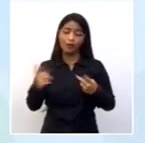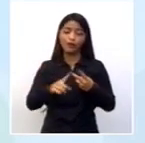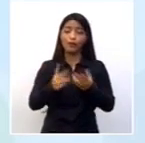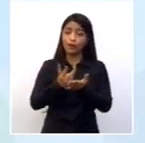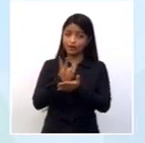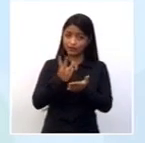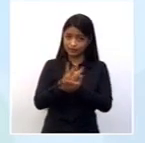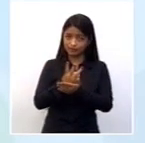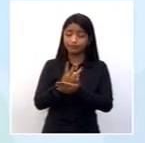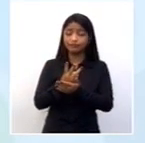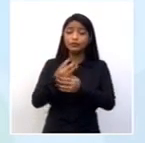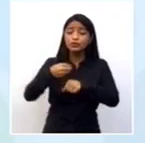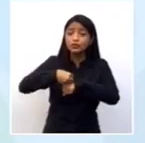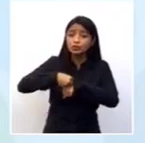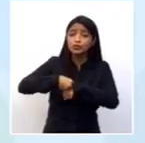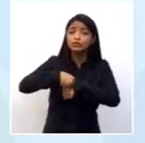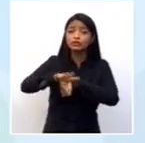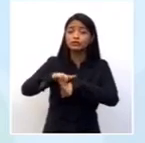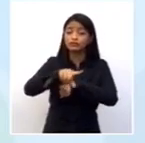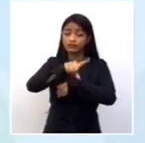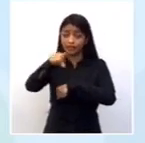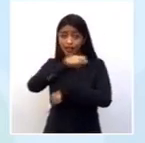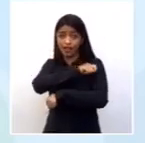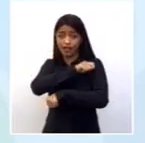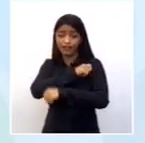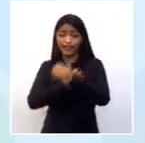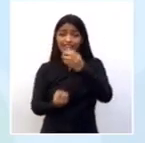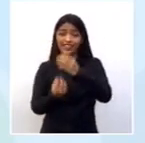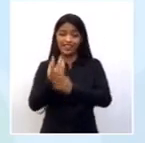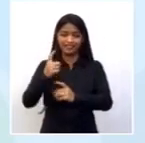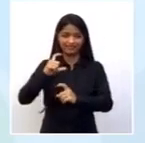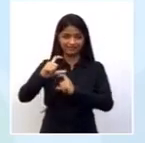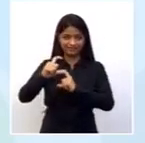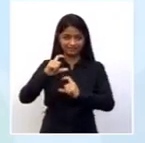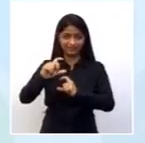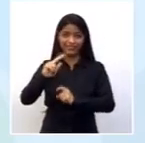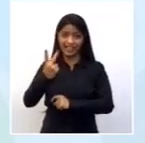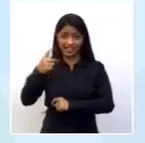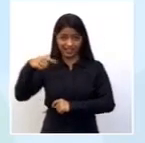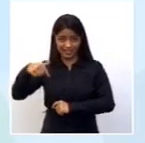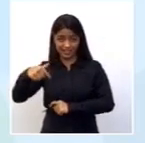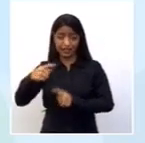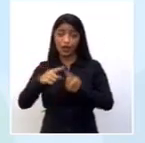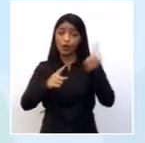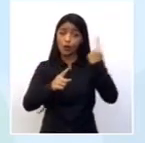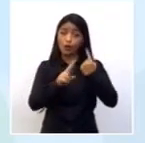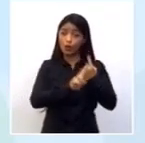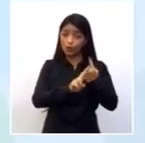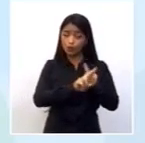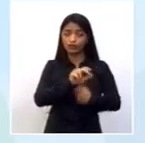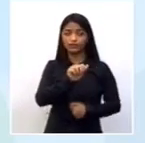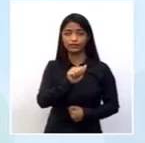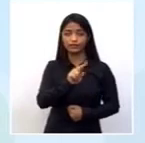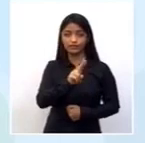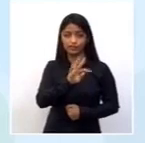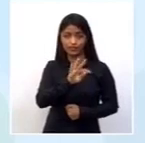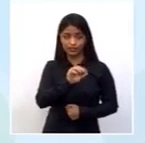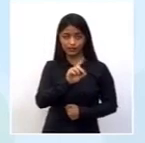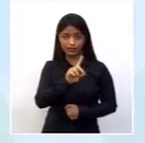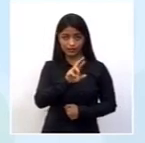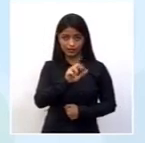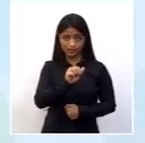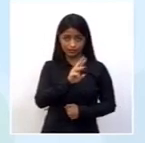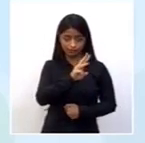seria construir uma história em quadrinhos, utilizando primeiro o Autodraw e depois, para compartilhar com o